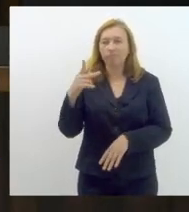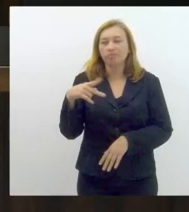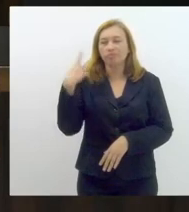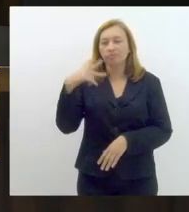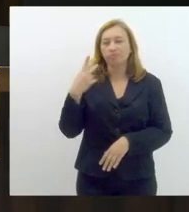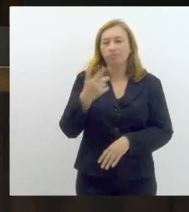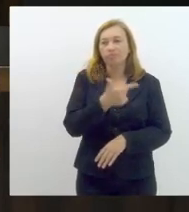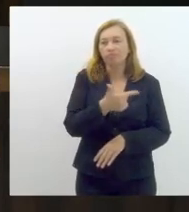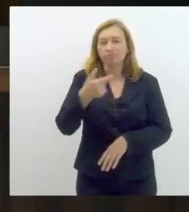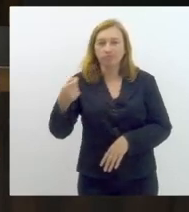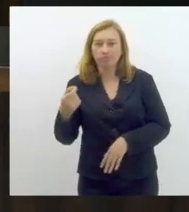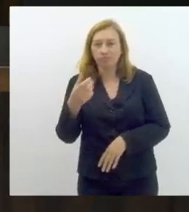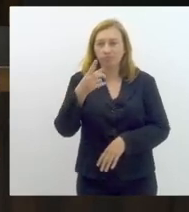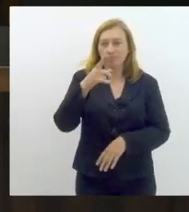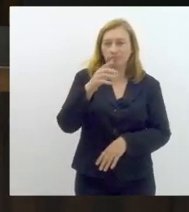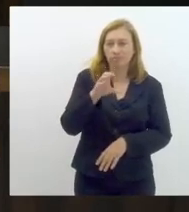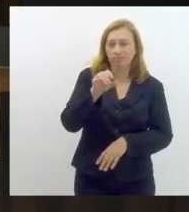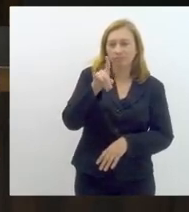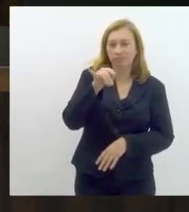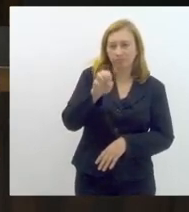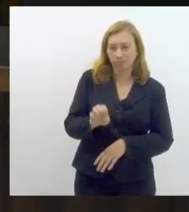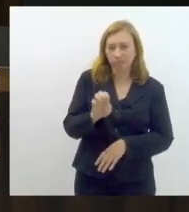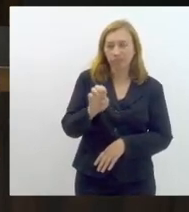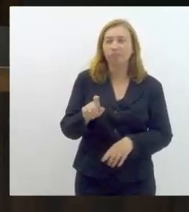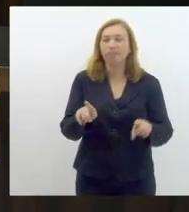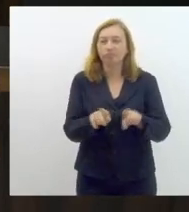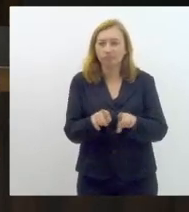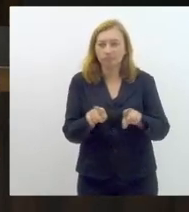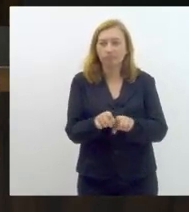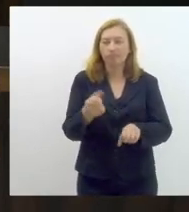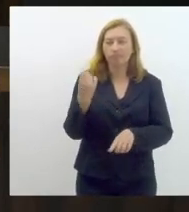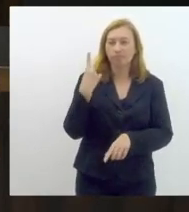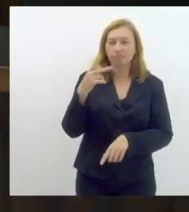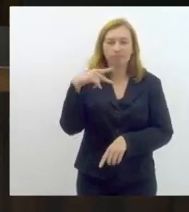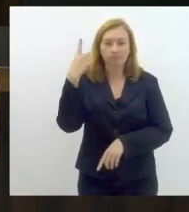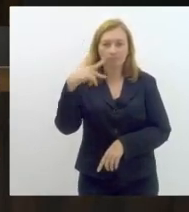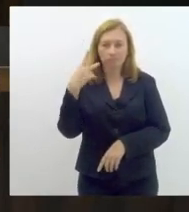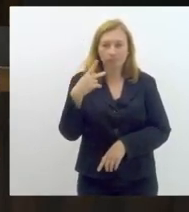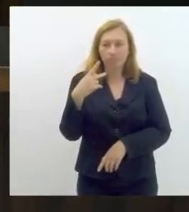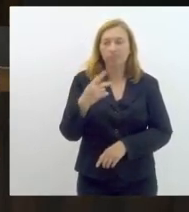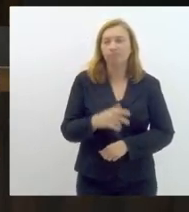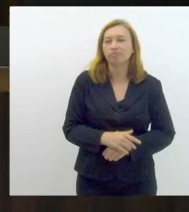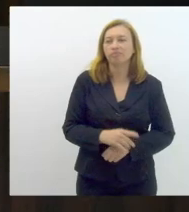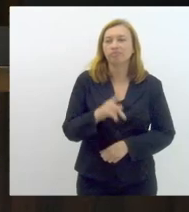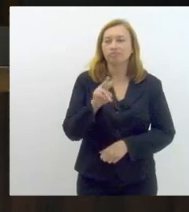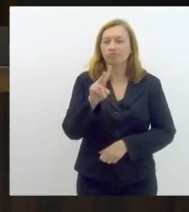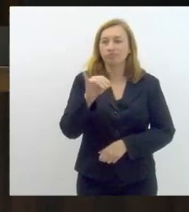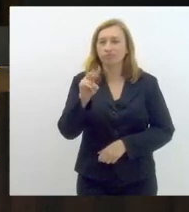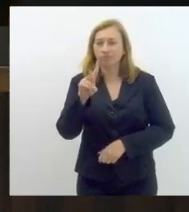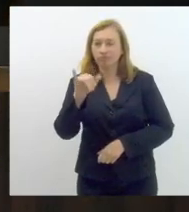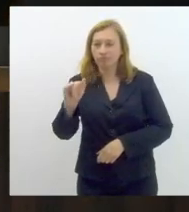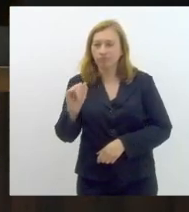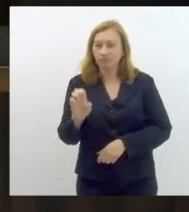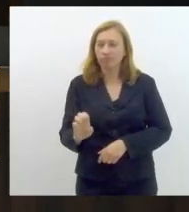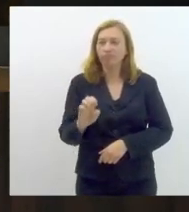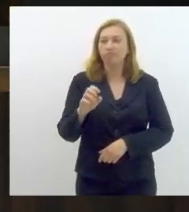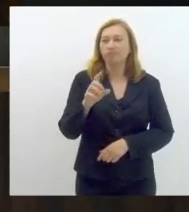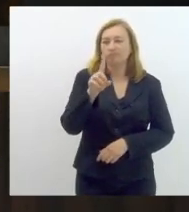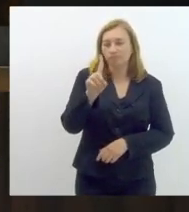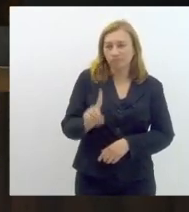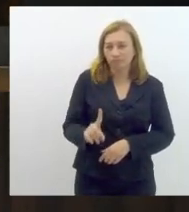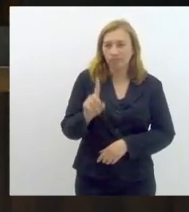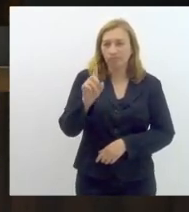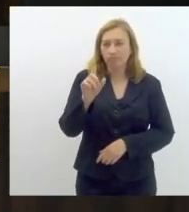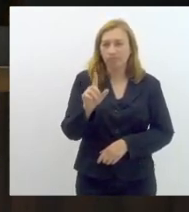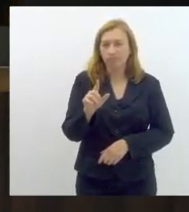2020. Kaique Vieira dos Reis, também ex-parlamentar. Viviane Vieira, diretora do